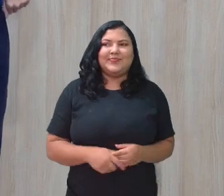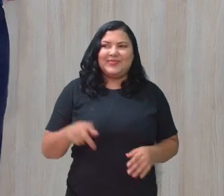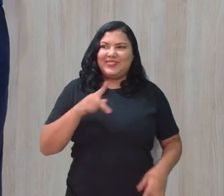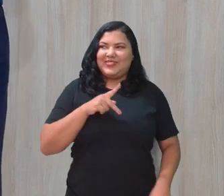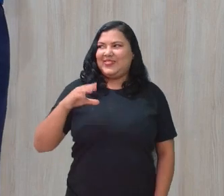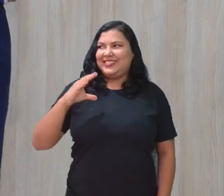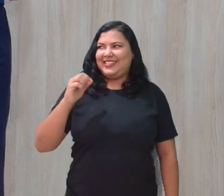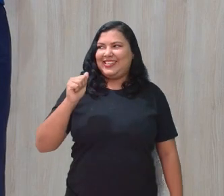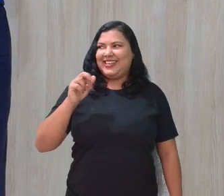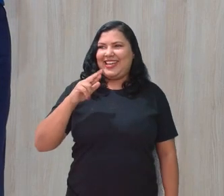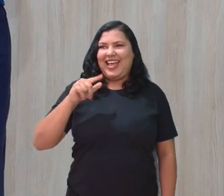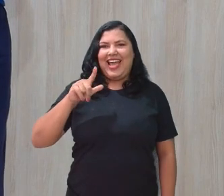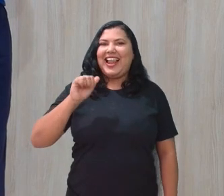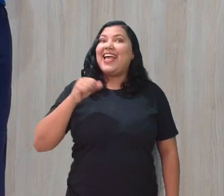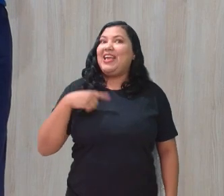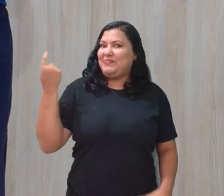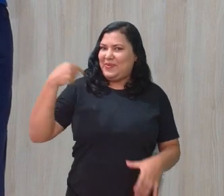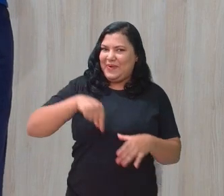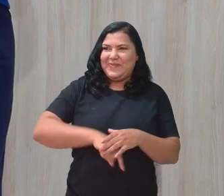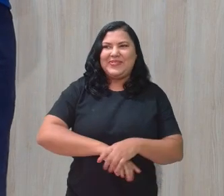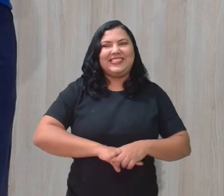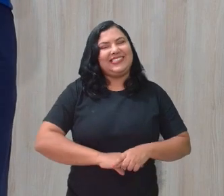Professora Carla, o que você acha disso?